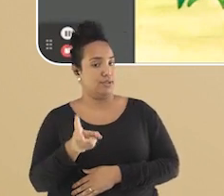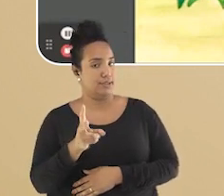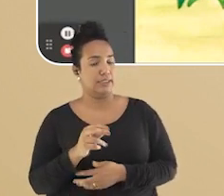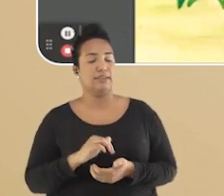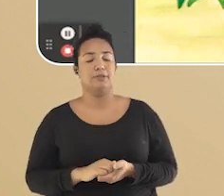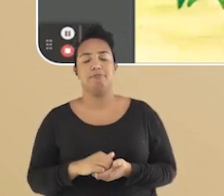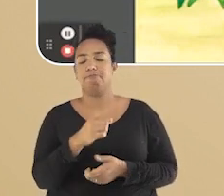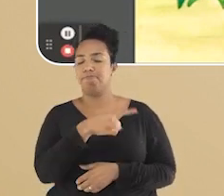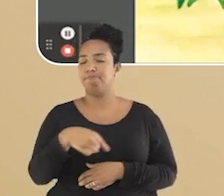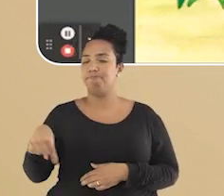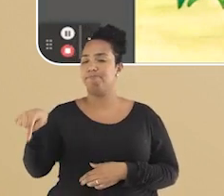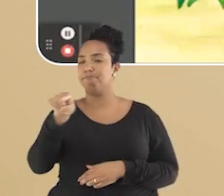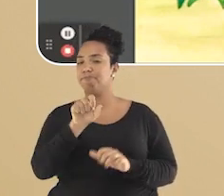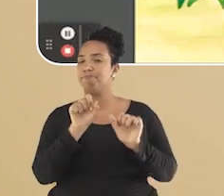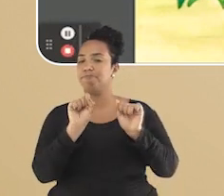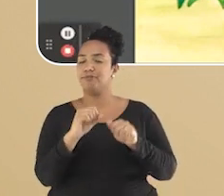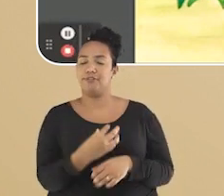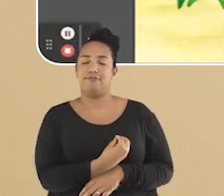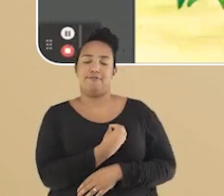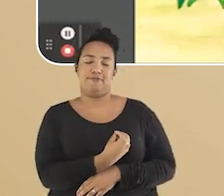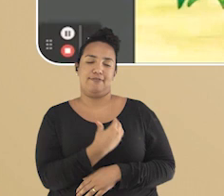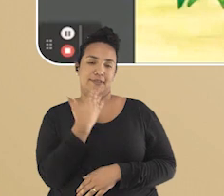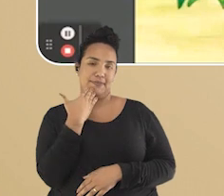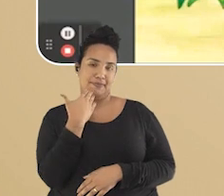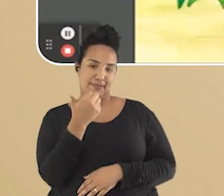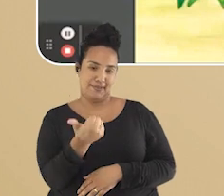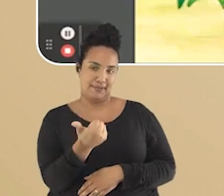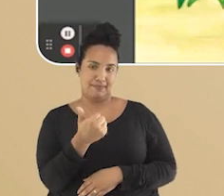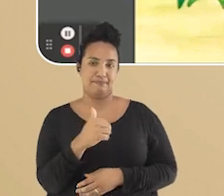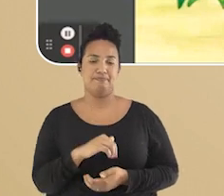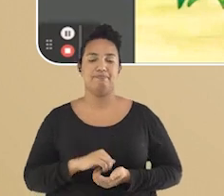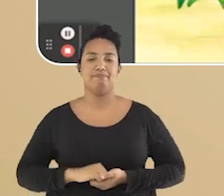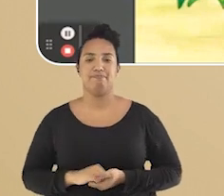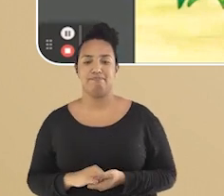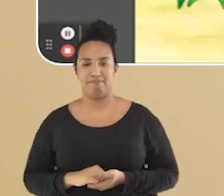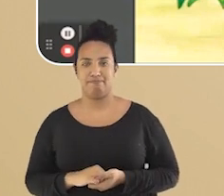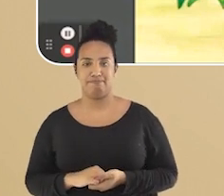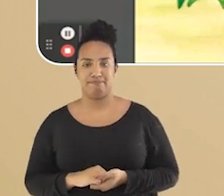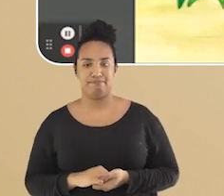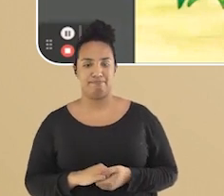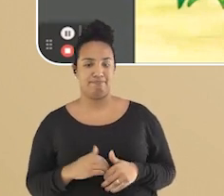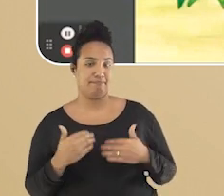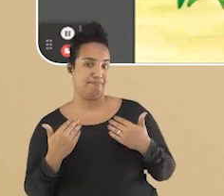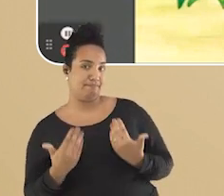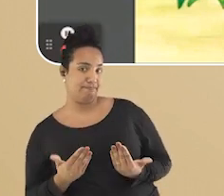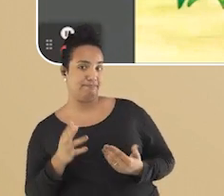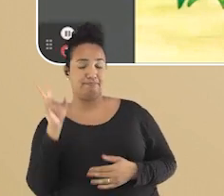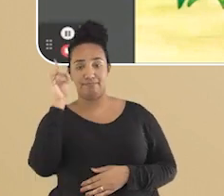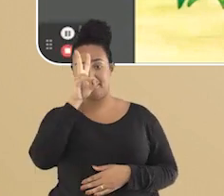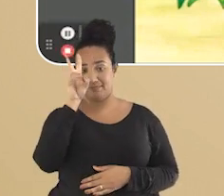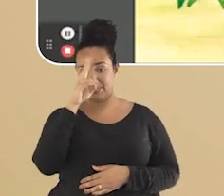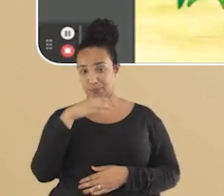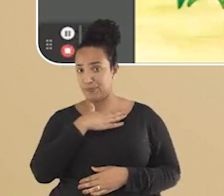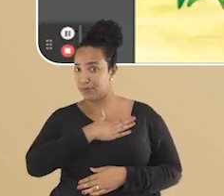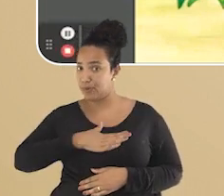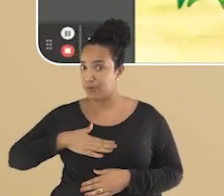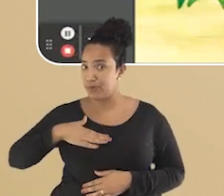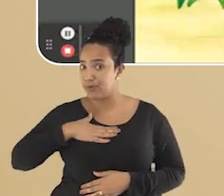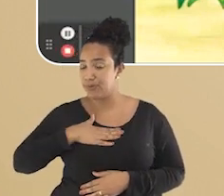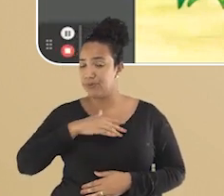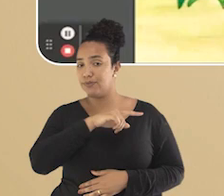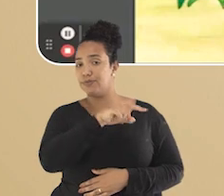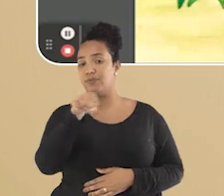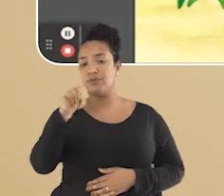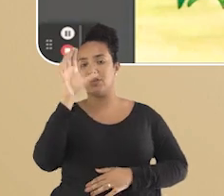todos nós poderemos viver melhor no Cerrado. E aí, gostaram da história? O que